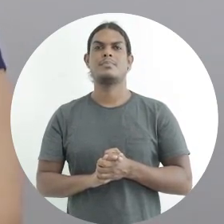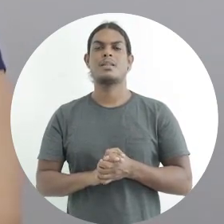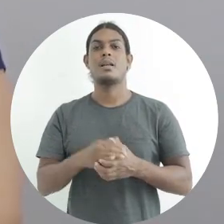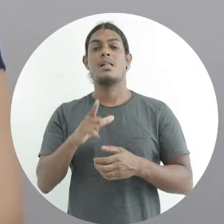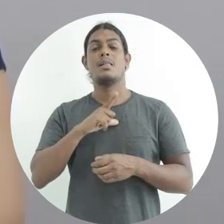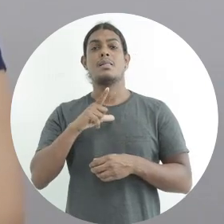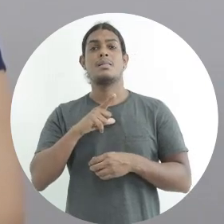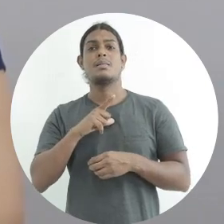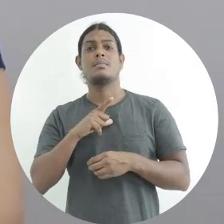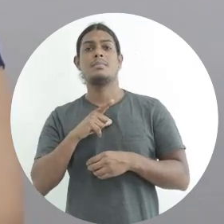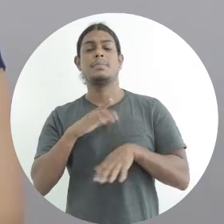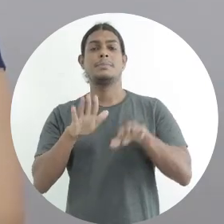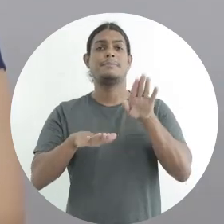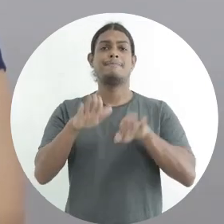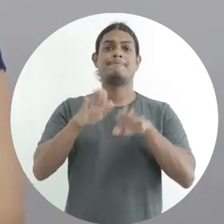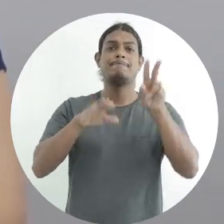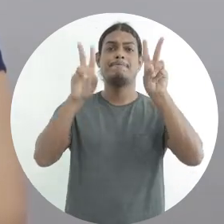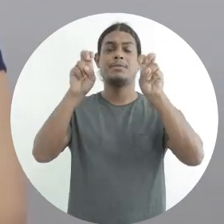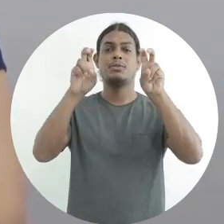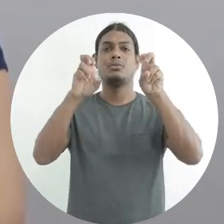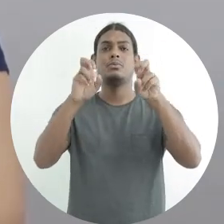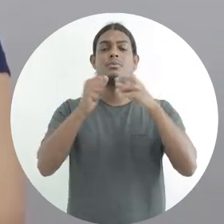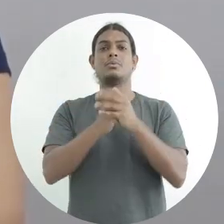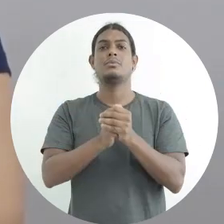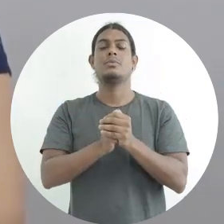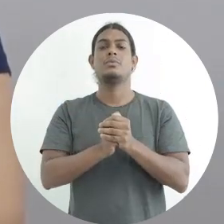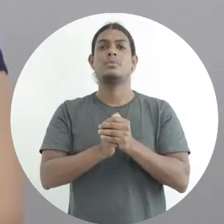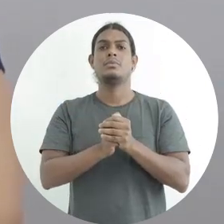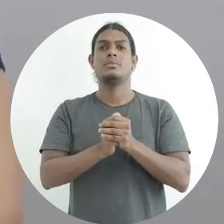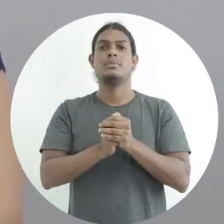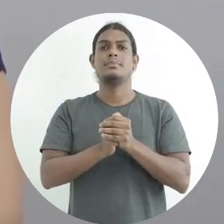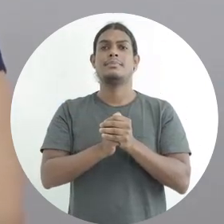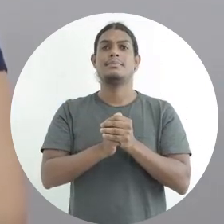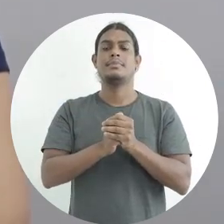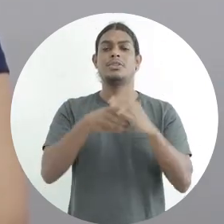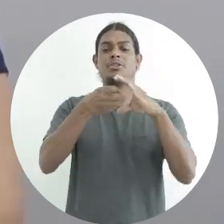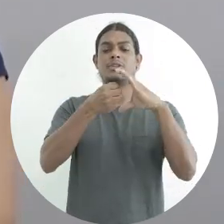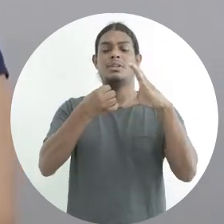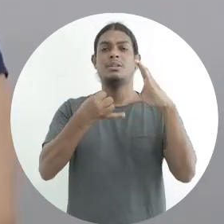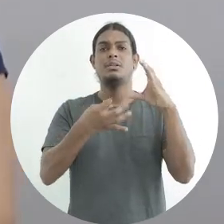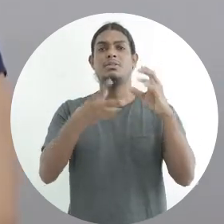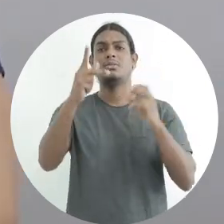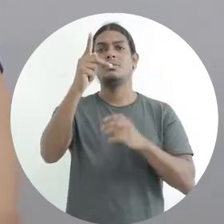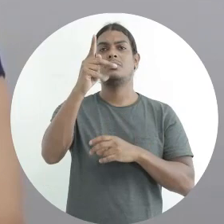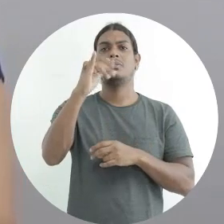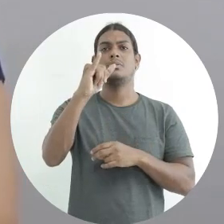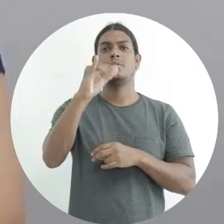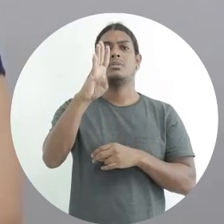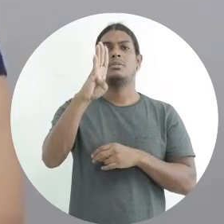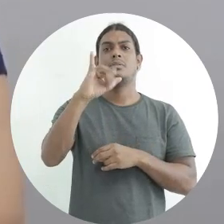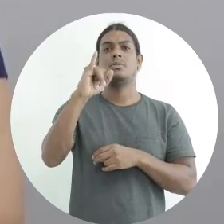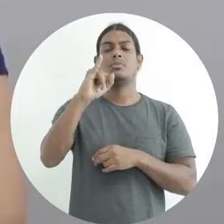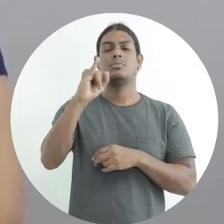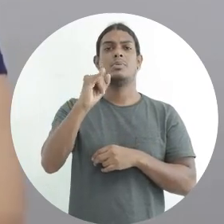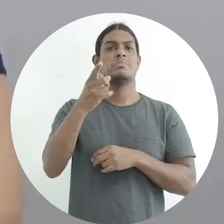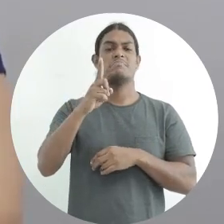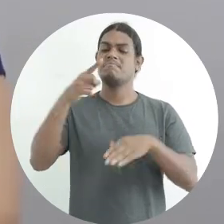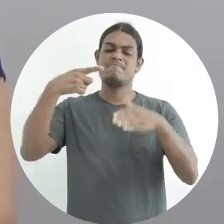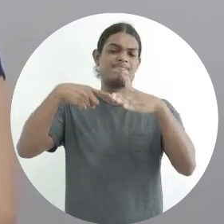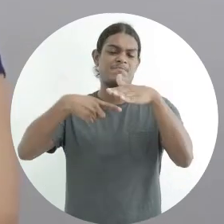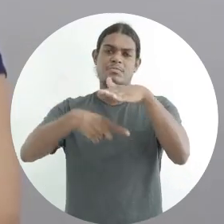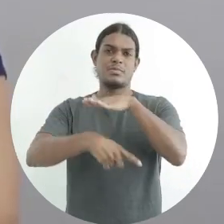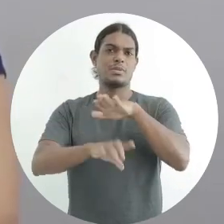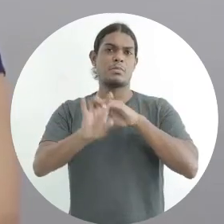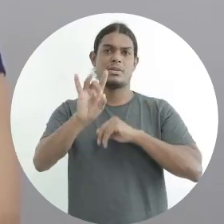algumas variáveis que formam o PIB, que nós vamos ver en passant, rapidamente, não vamos nos aprofundar,